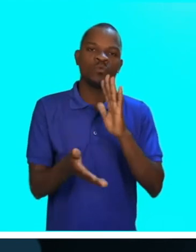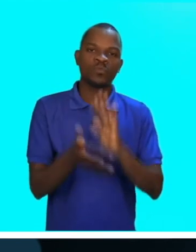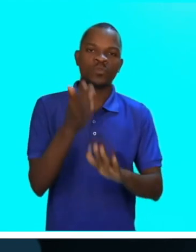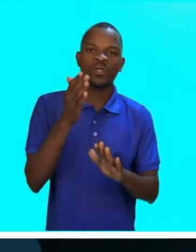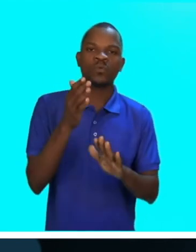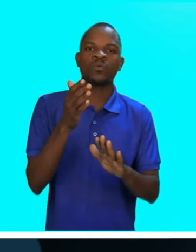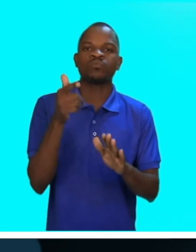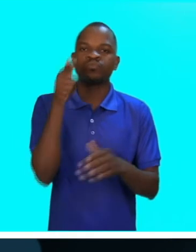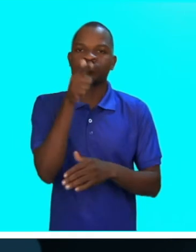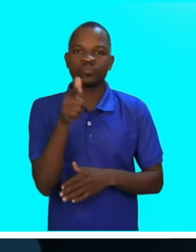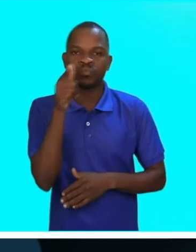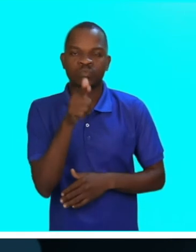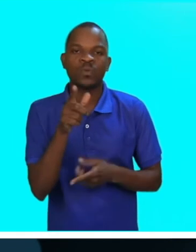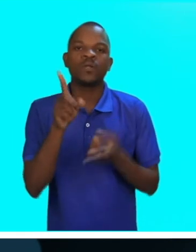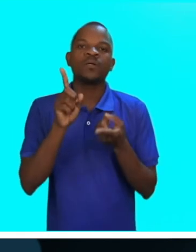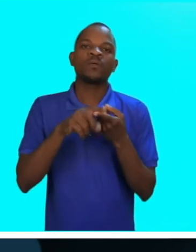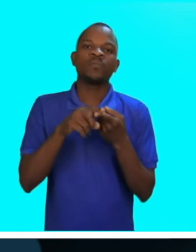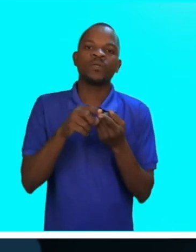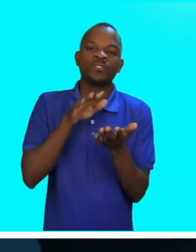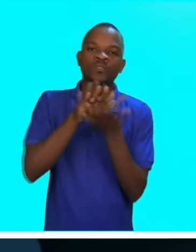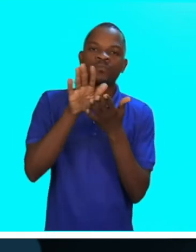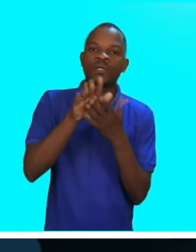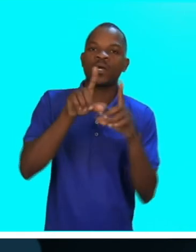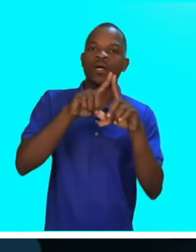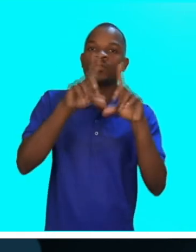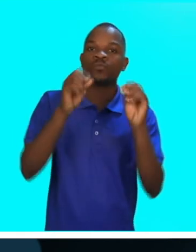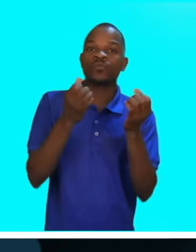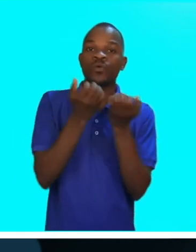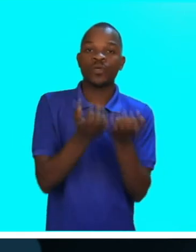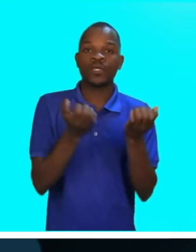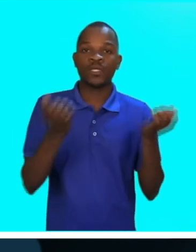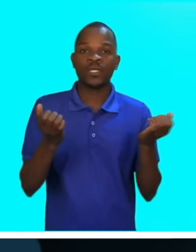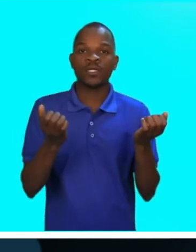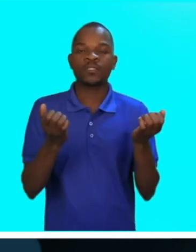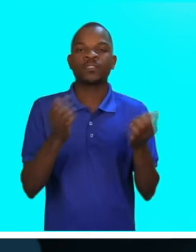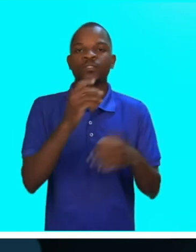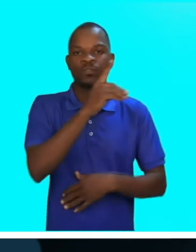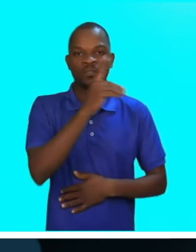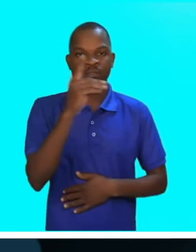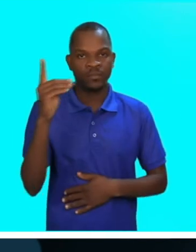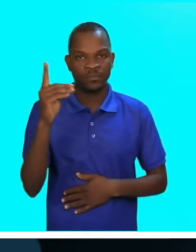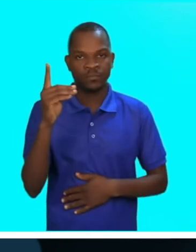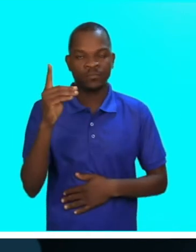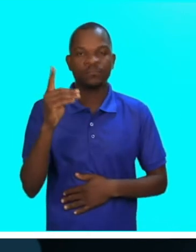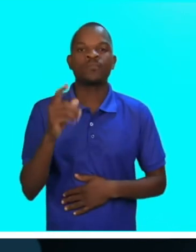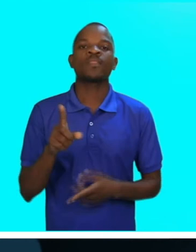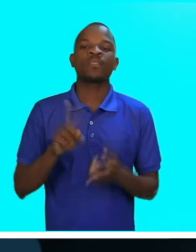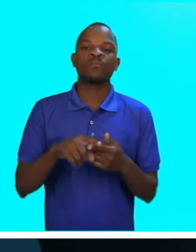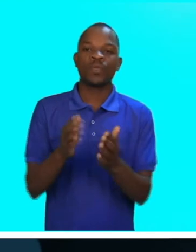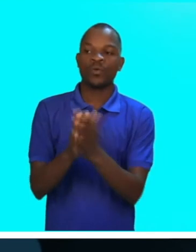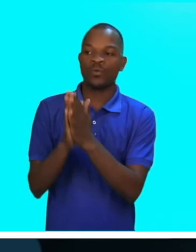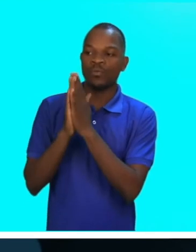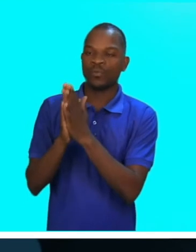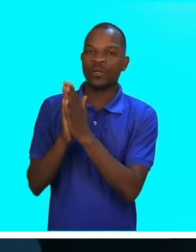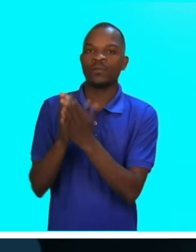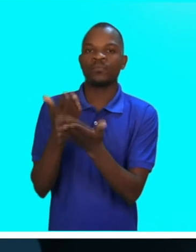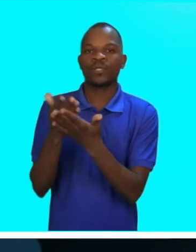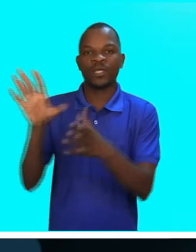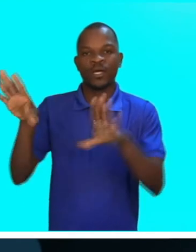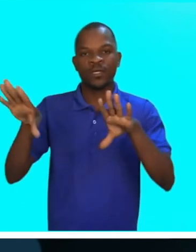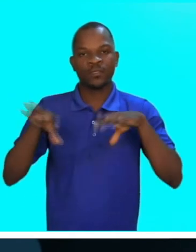que falam das crianças com necessidade educativa especial. É verdade. Muito obrigado por ter aceito